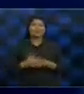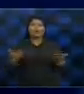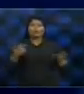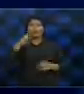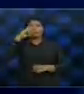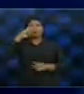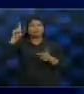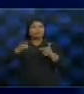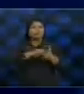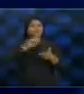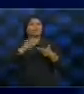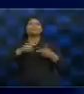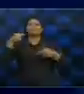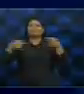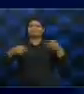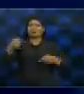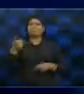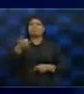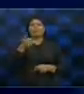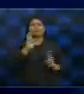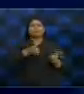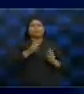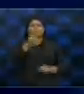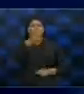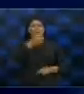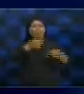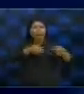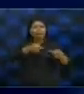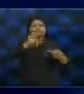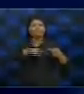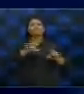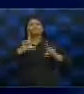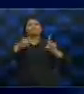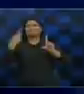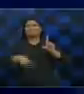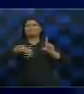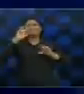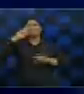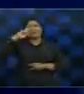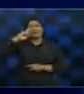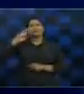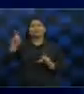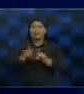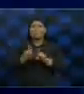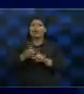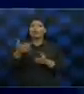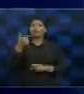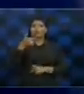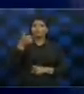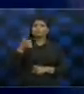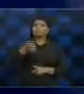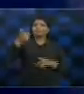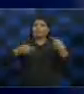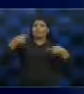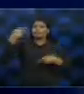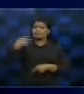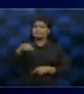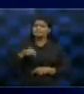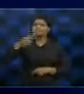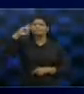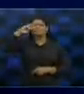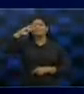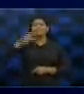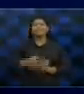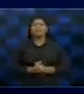realiza o primeiro debate, mantendo a tradição entre os candidatos também para o segundo turno. Vamos ver agora a chegada